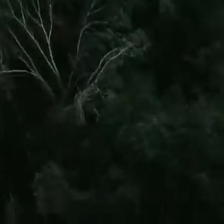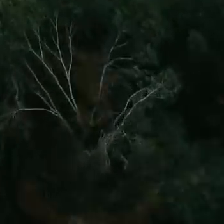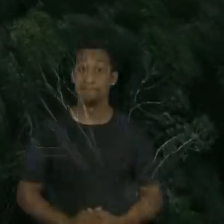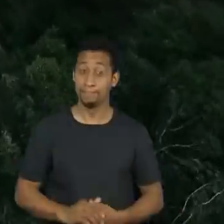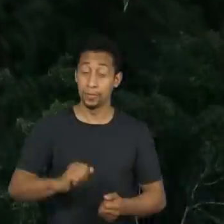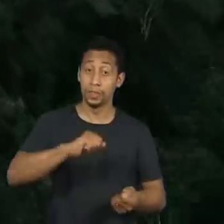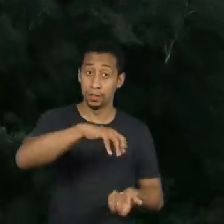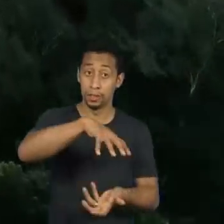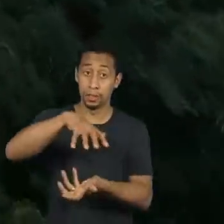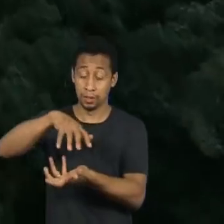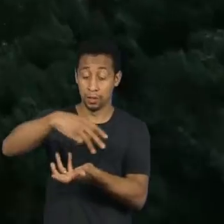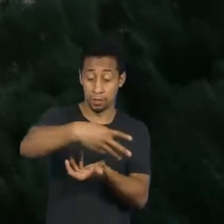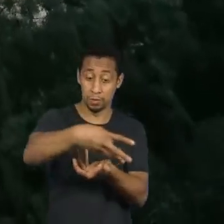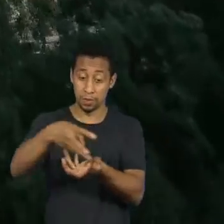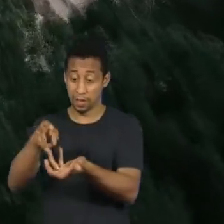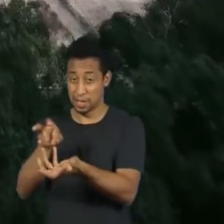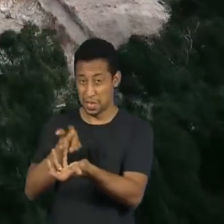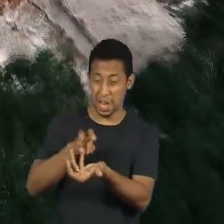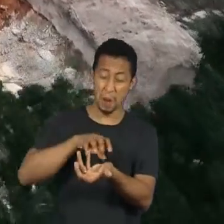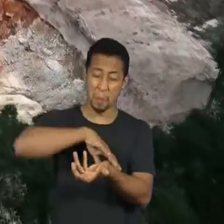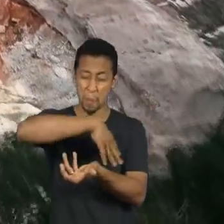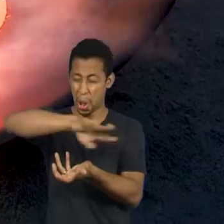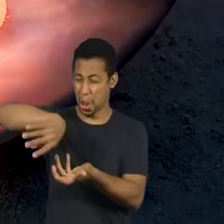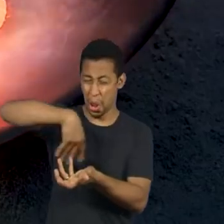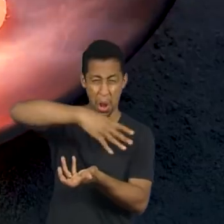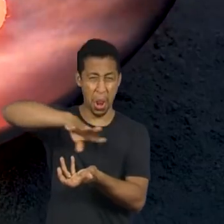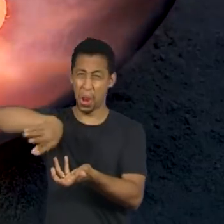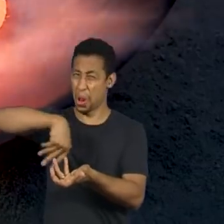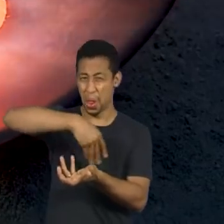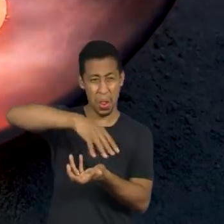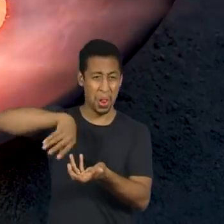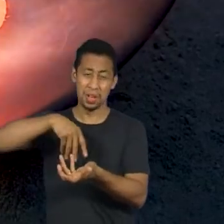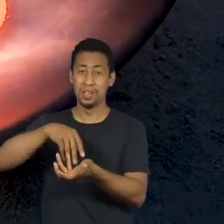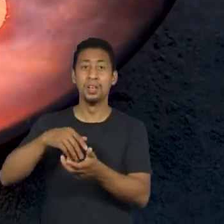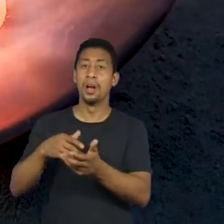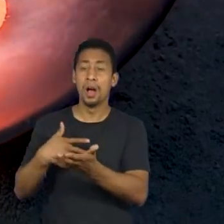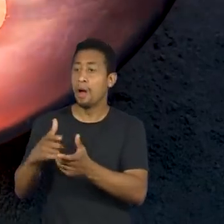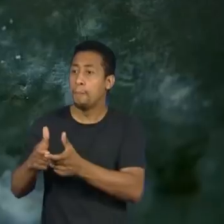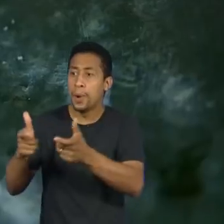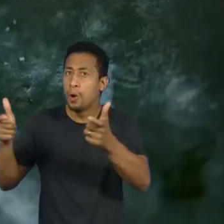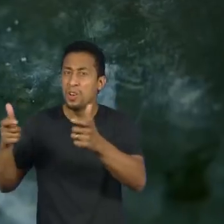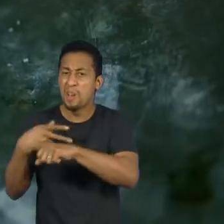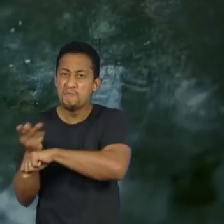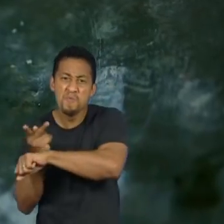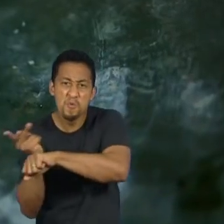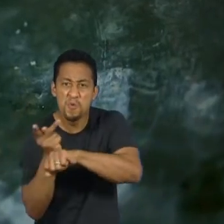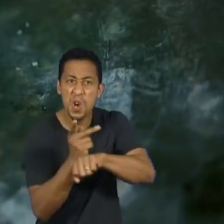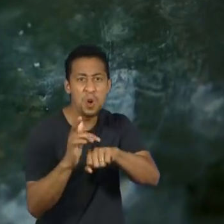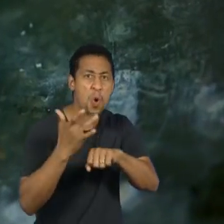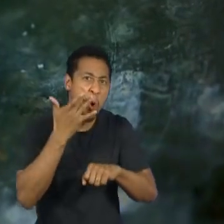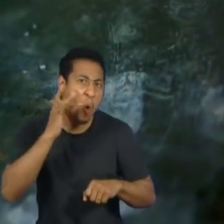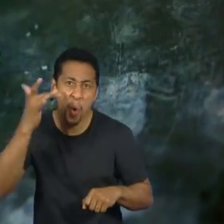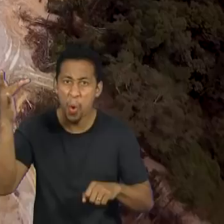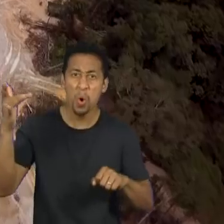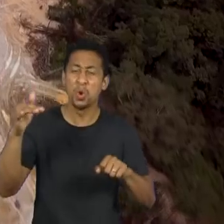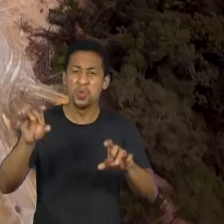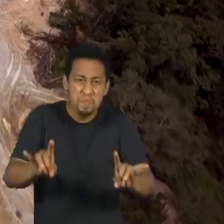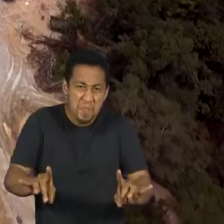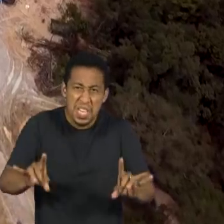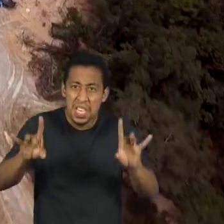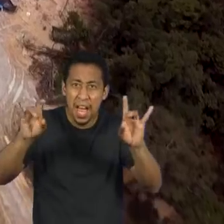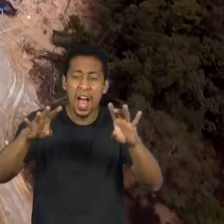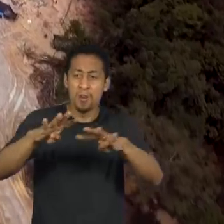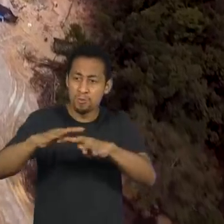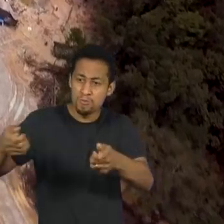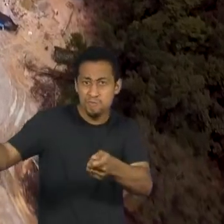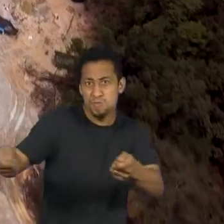Terra revirada do avesso, devassada. Em busca de ouro, metal precioso cada vez mais valorizado,